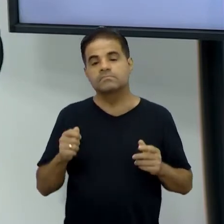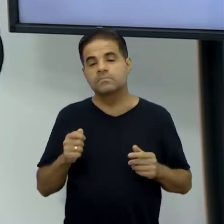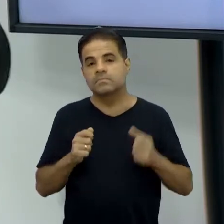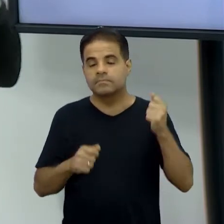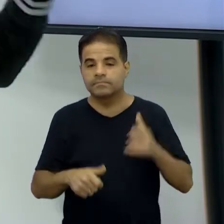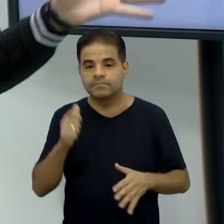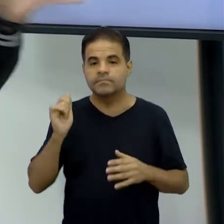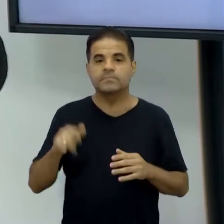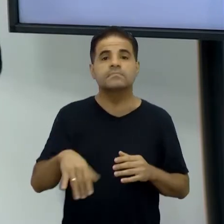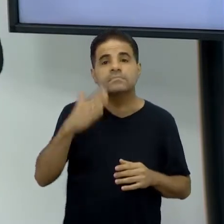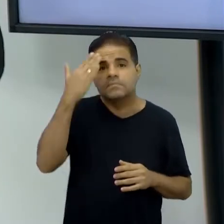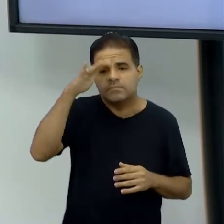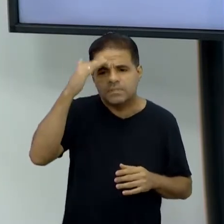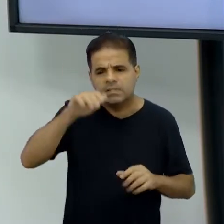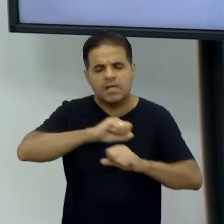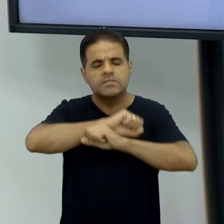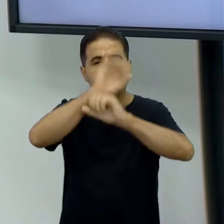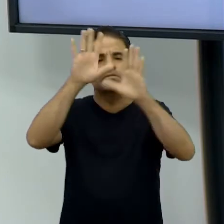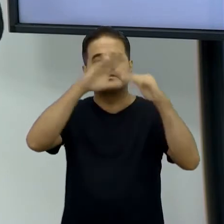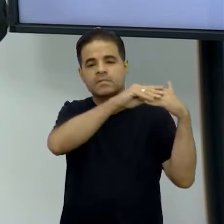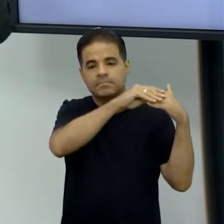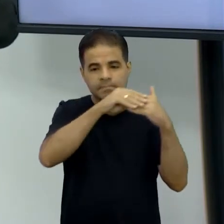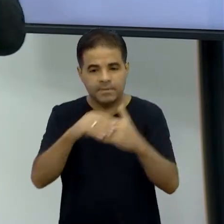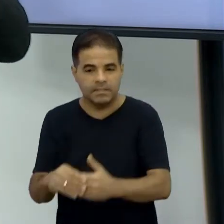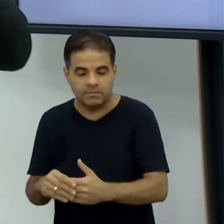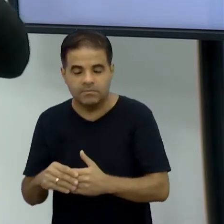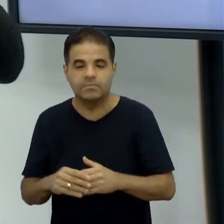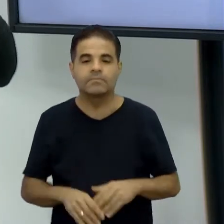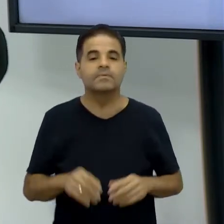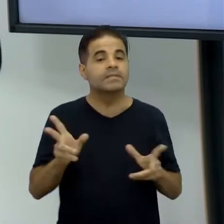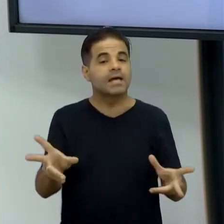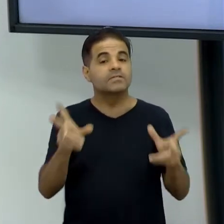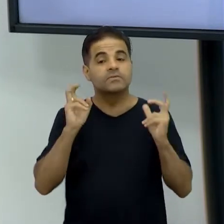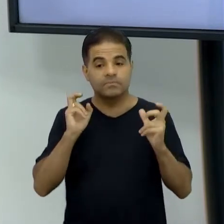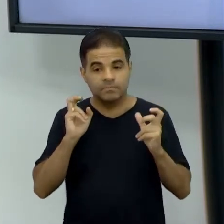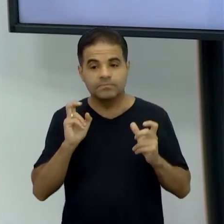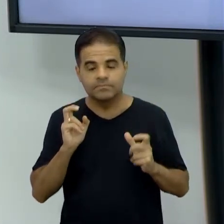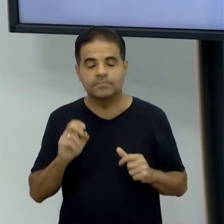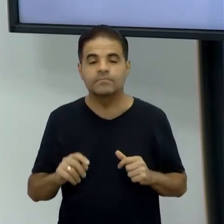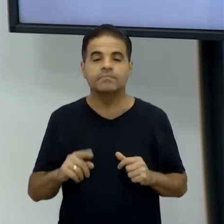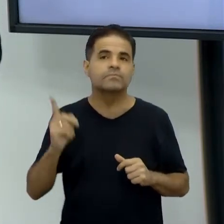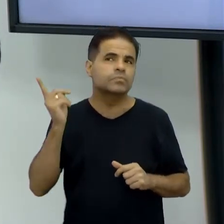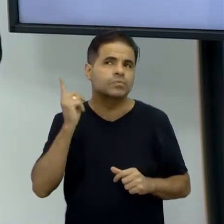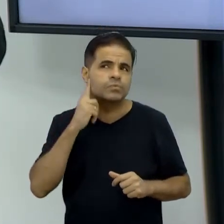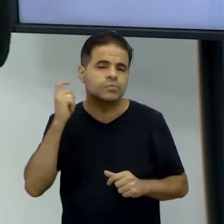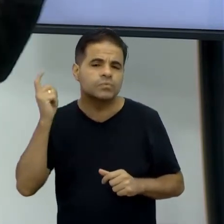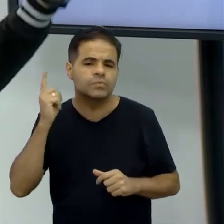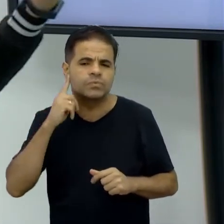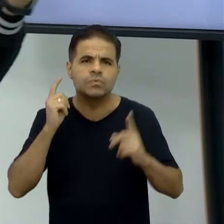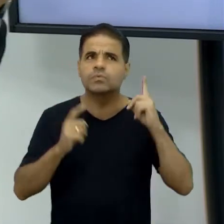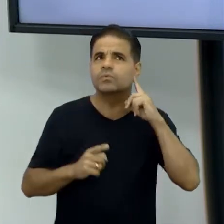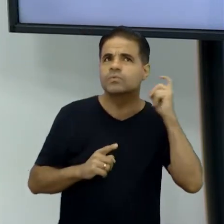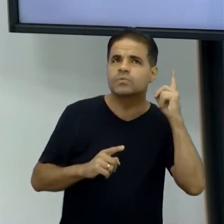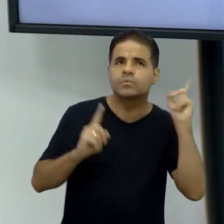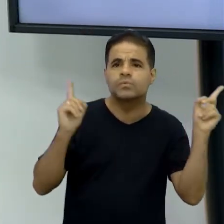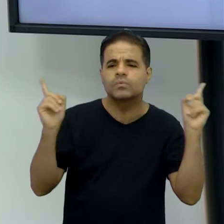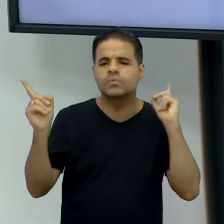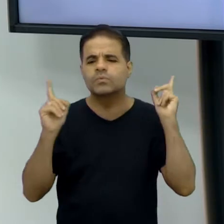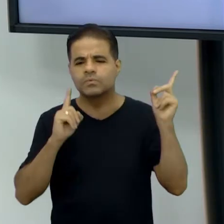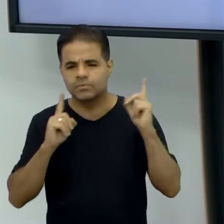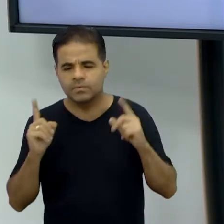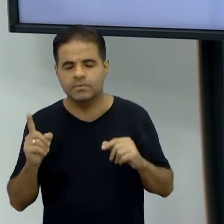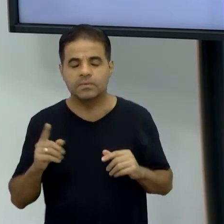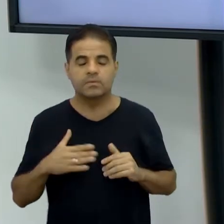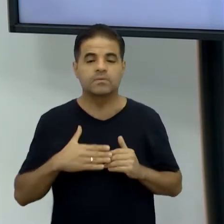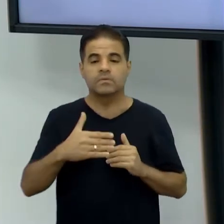ela entender direcionamento e começar a perceber o som vem do meu lado esquerdo, vem do meu lado